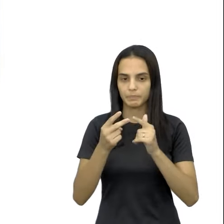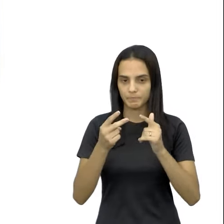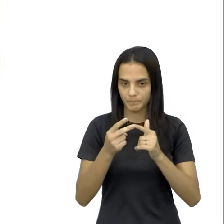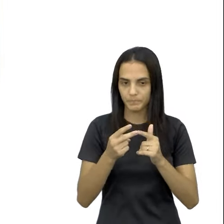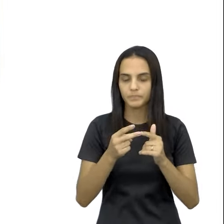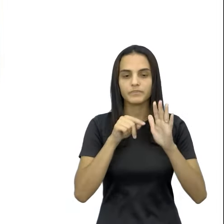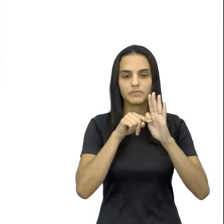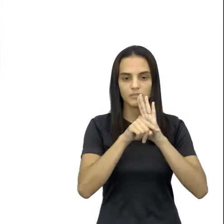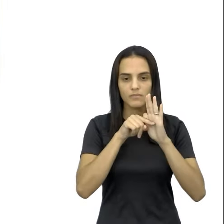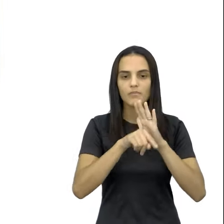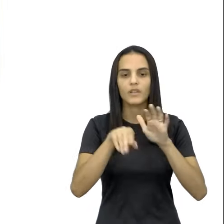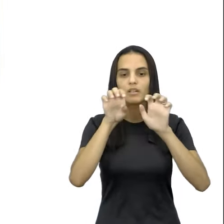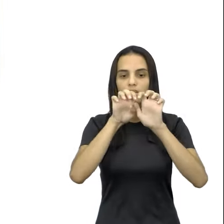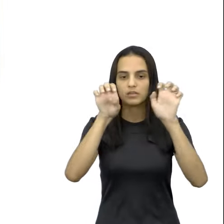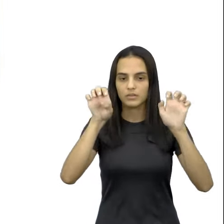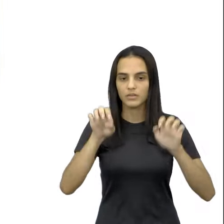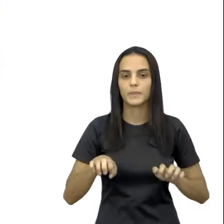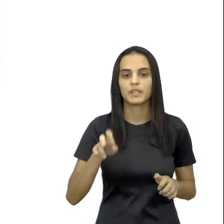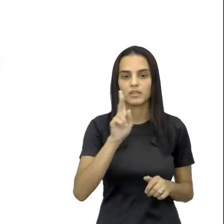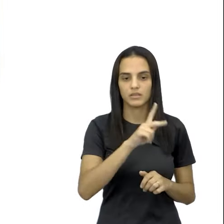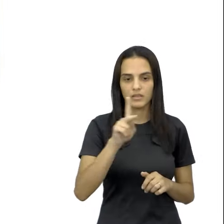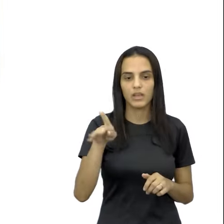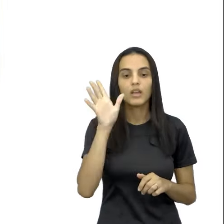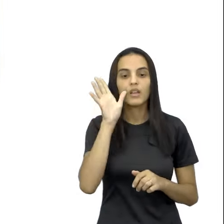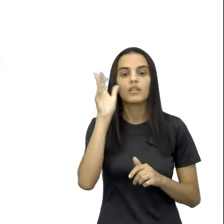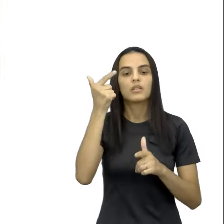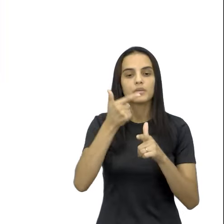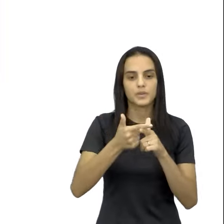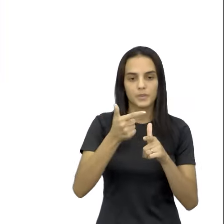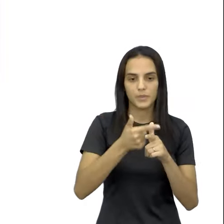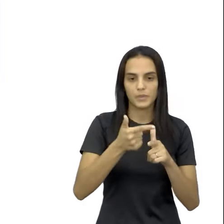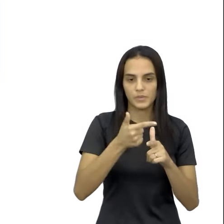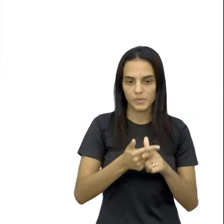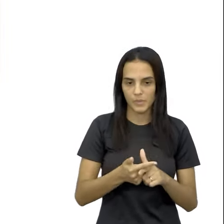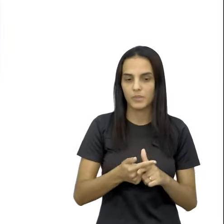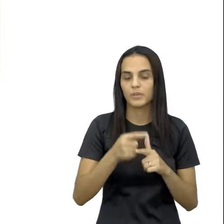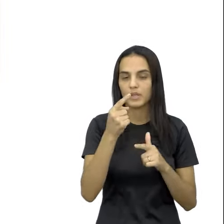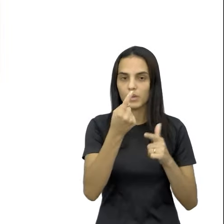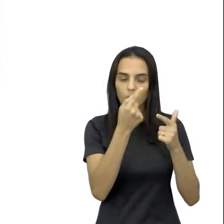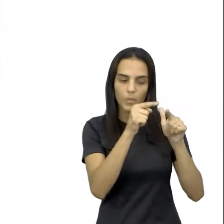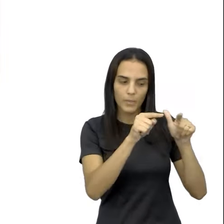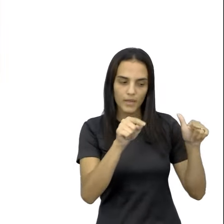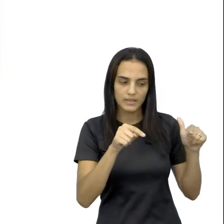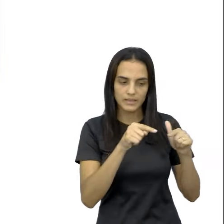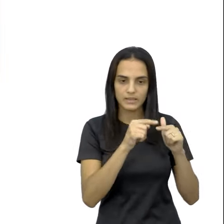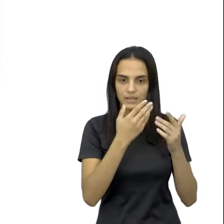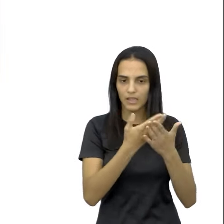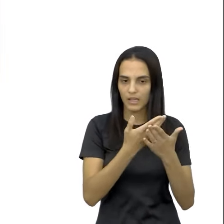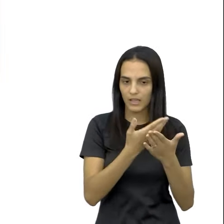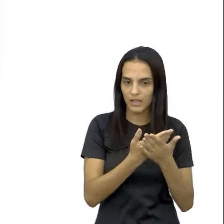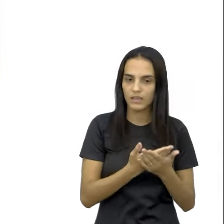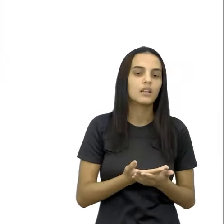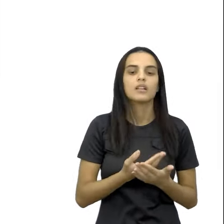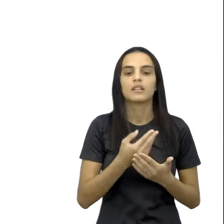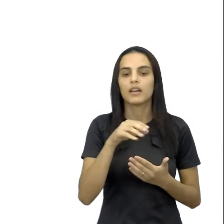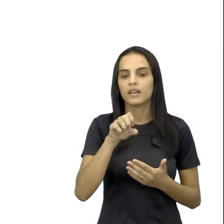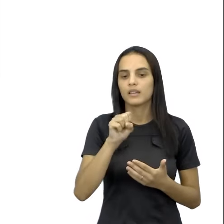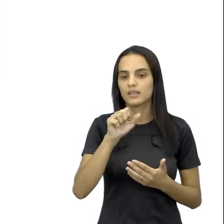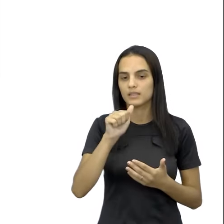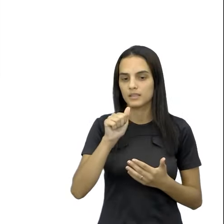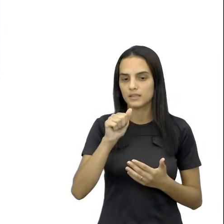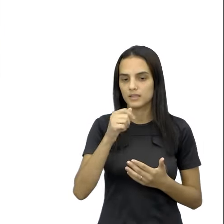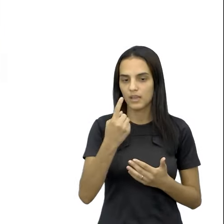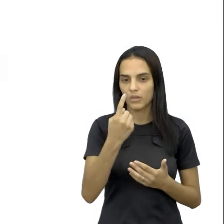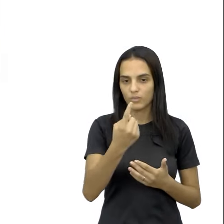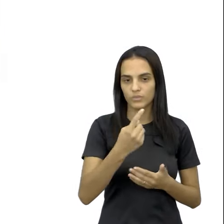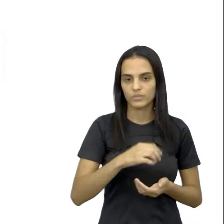momento, exploração da estrutura didático-pedagógica e resolução de problemas em uma aula da situação de aprendizagem